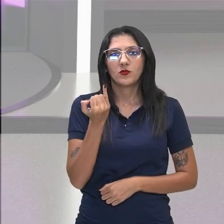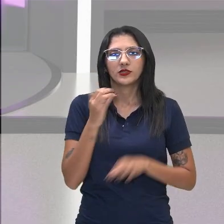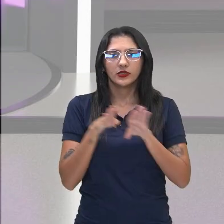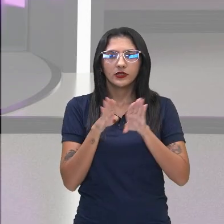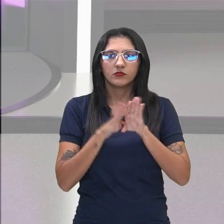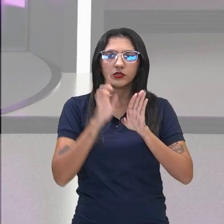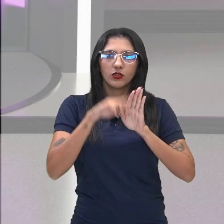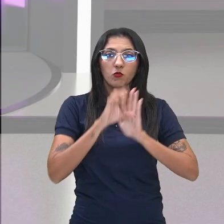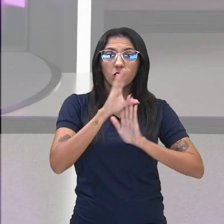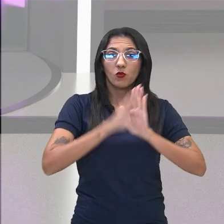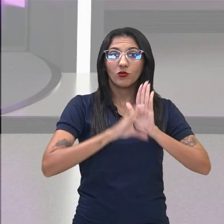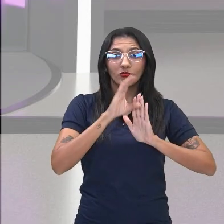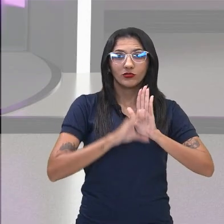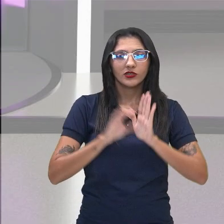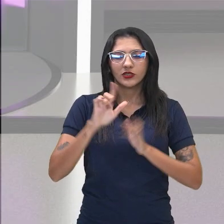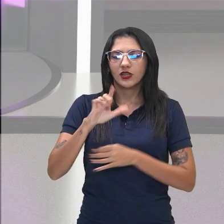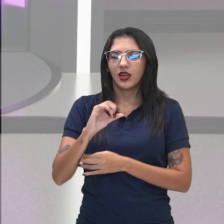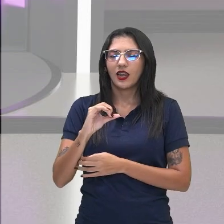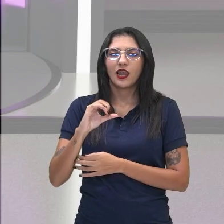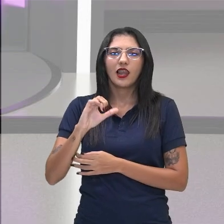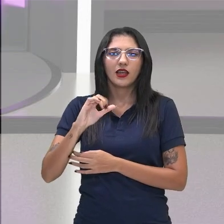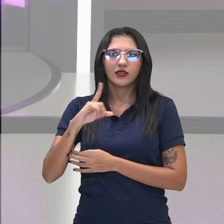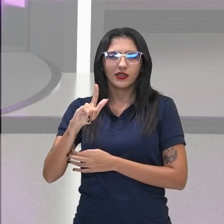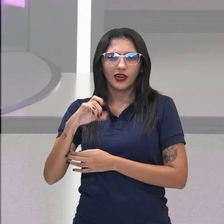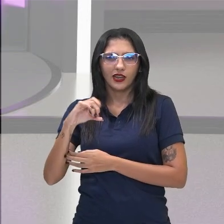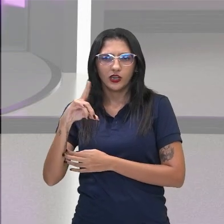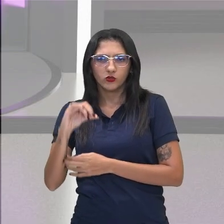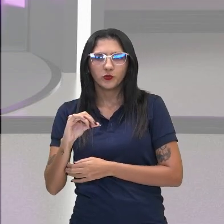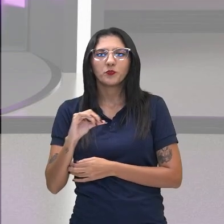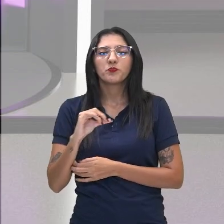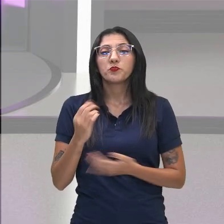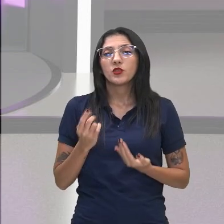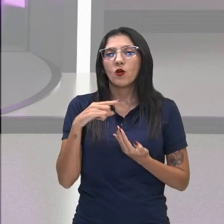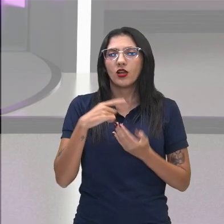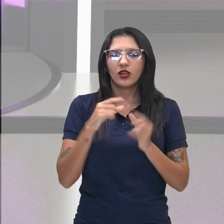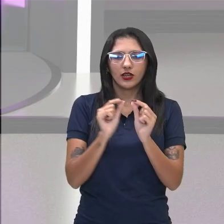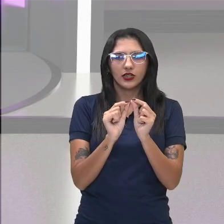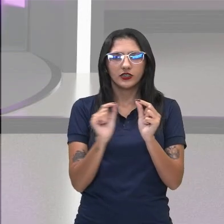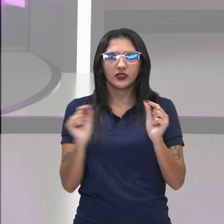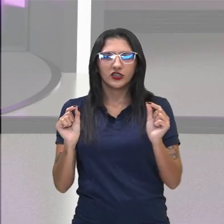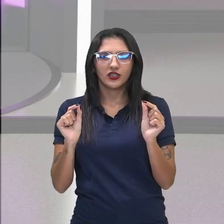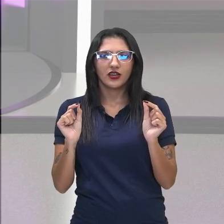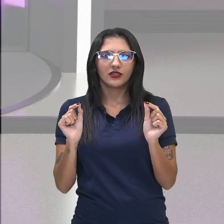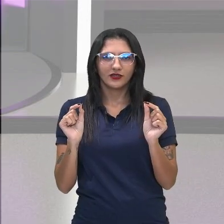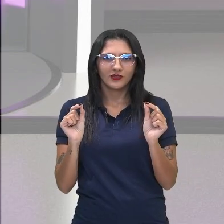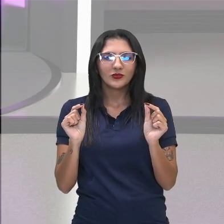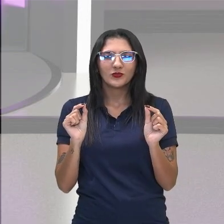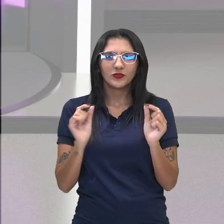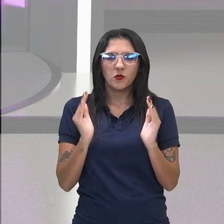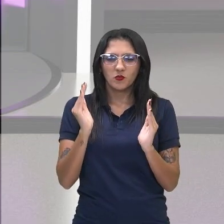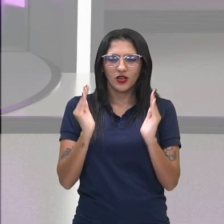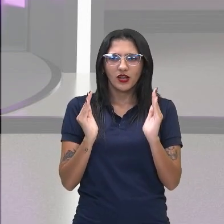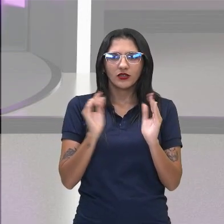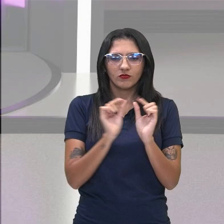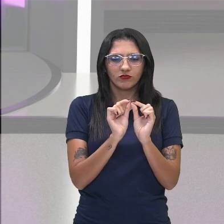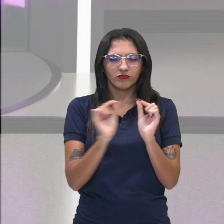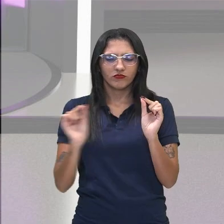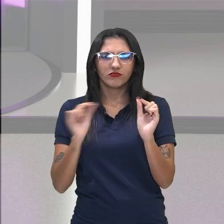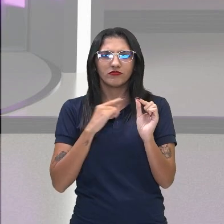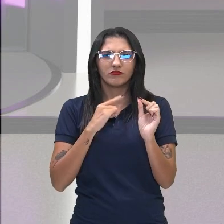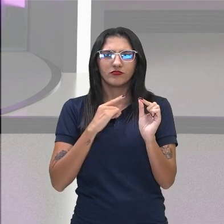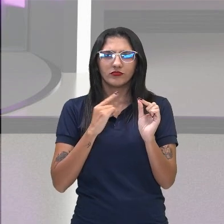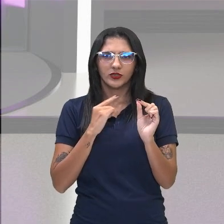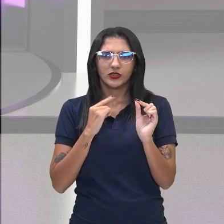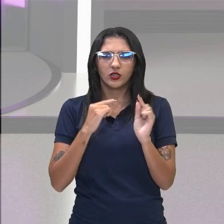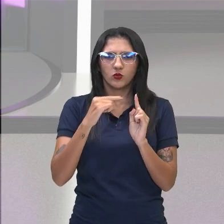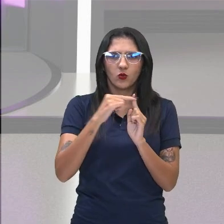de lado. Então, quem vai ser o lado? Vai ser exatamente a distância, né? Esse pedaço de reta formado entre os